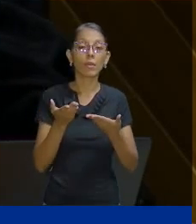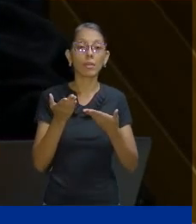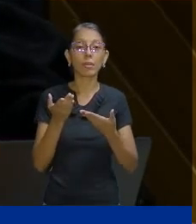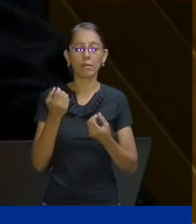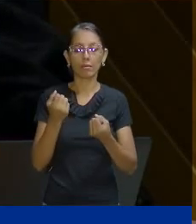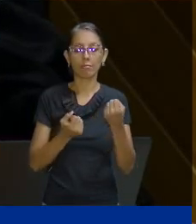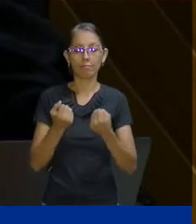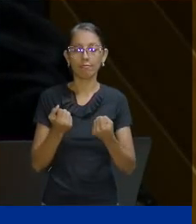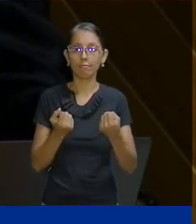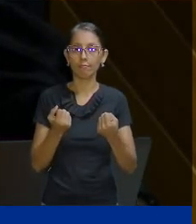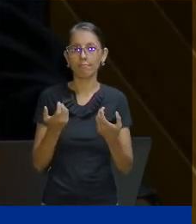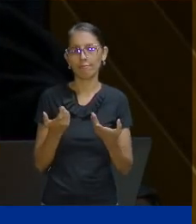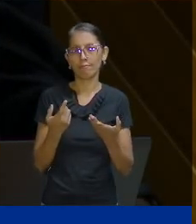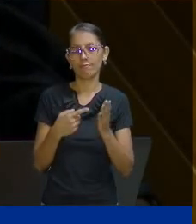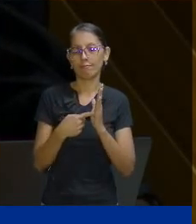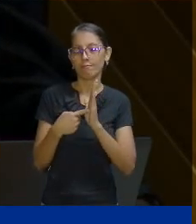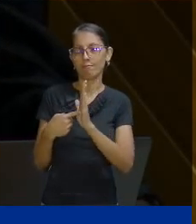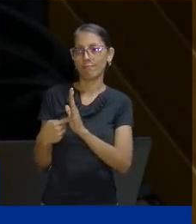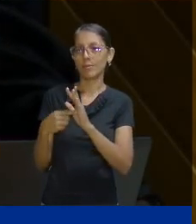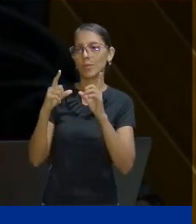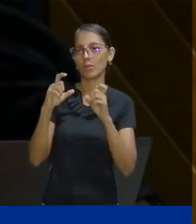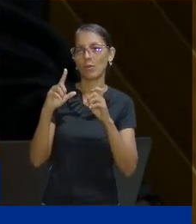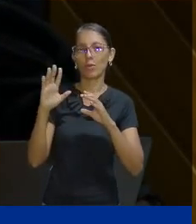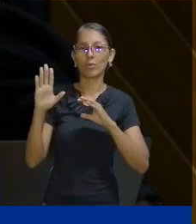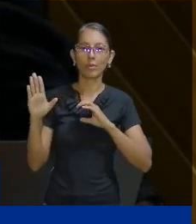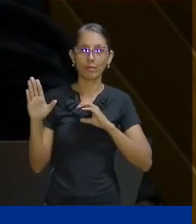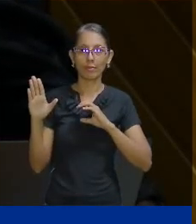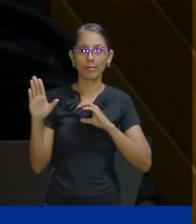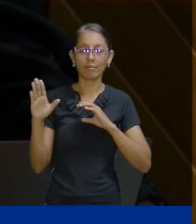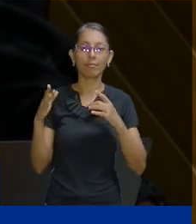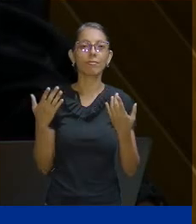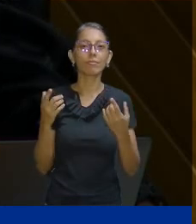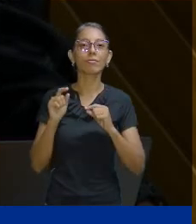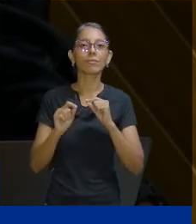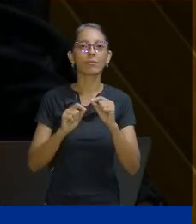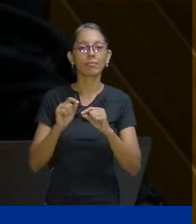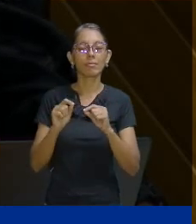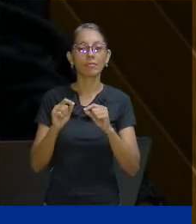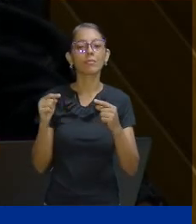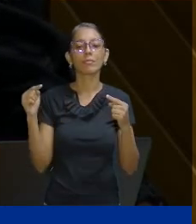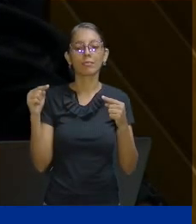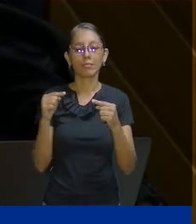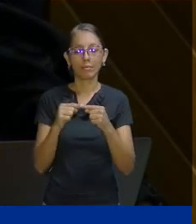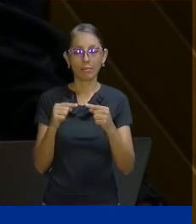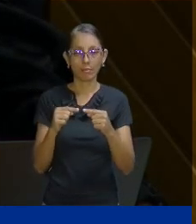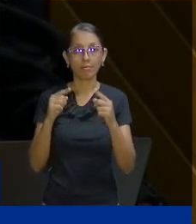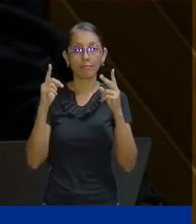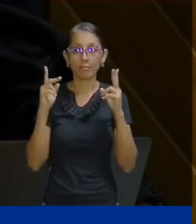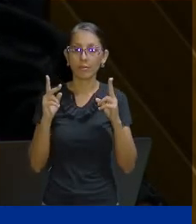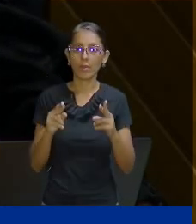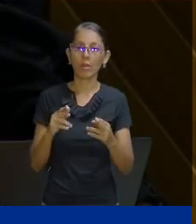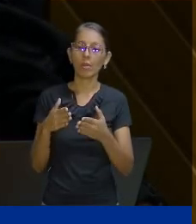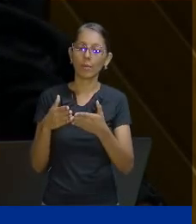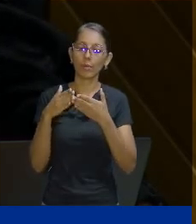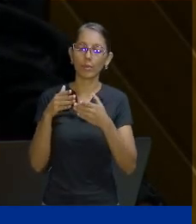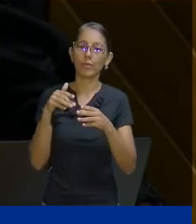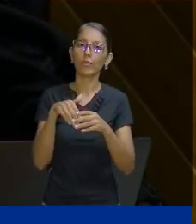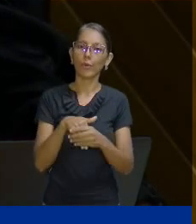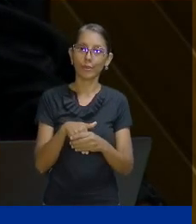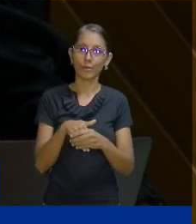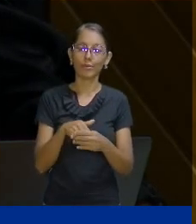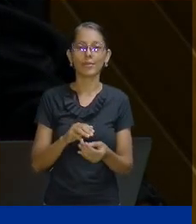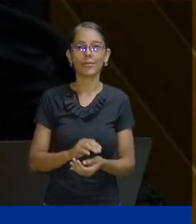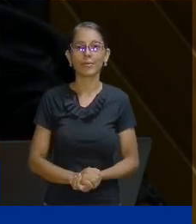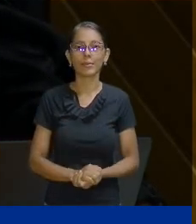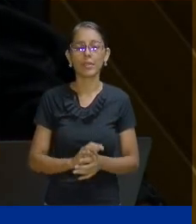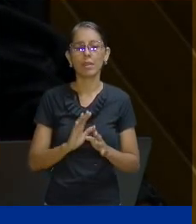podemos perder esse voto, é óbvio que a dedução é de que está havendo pedido de voto. Ah, mas tem transporte de eleitor de graça,